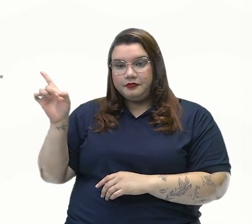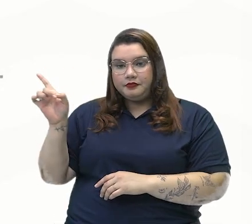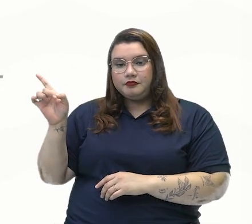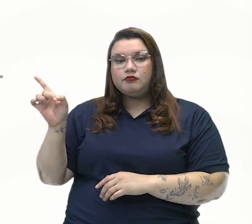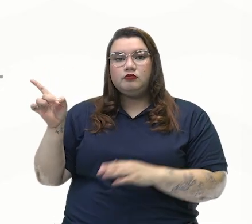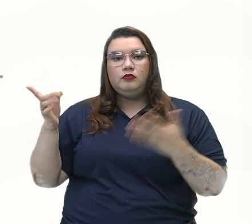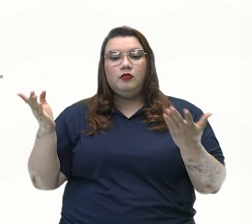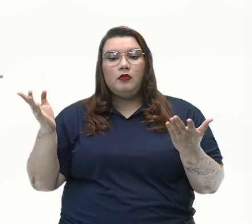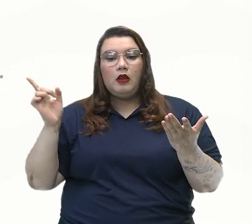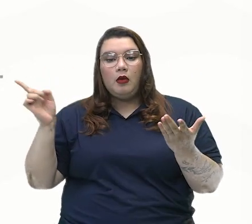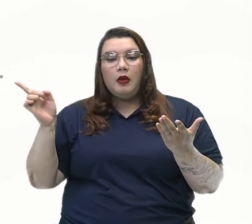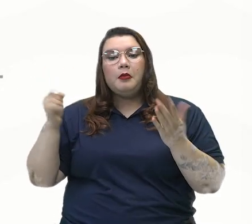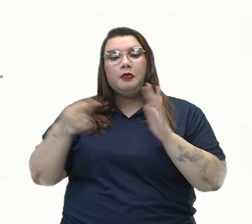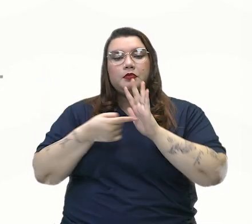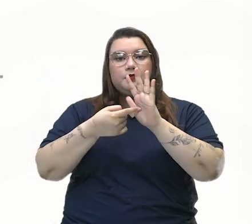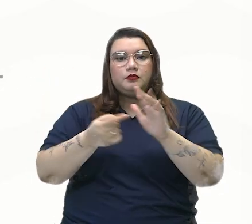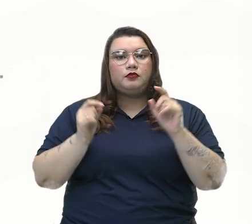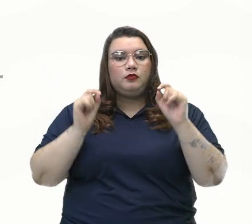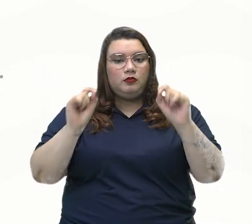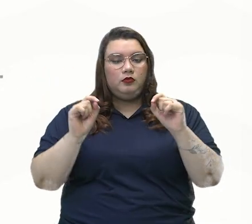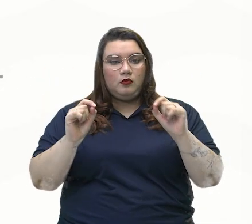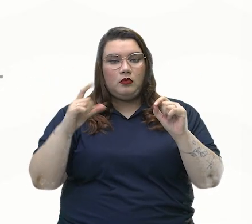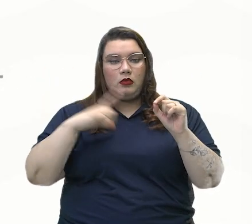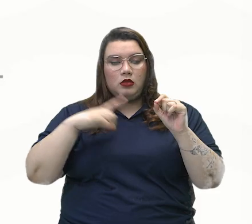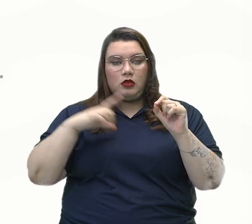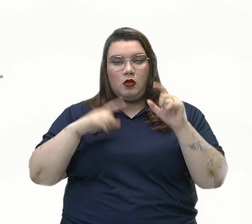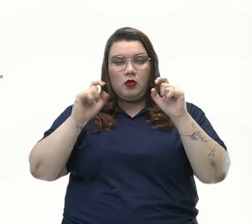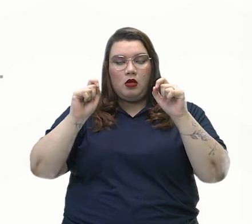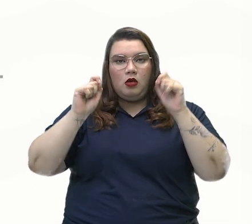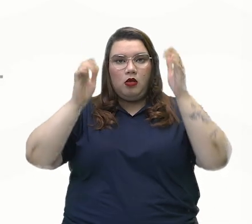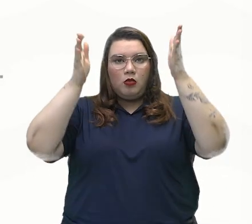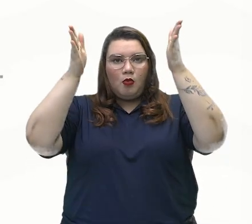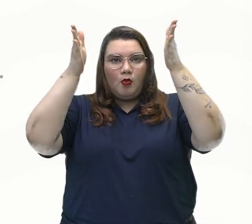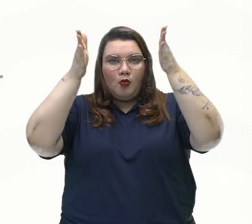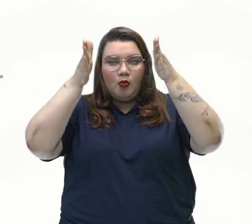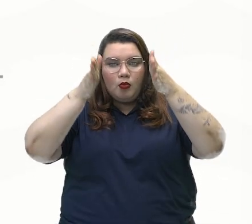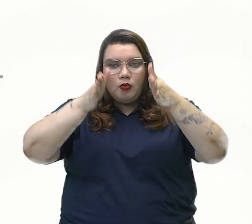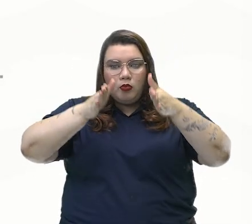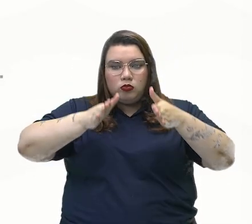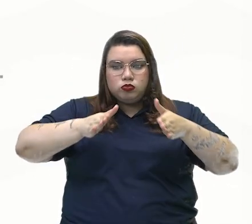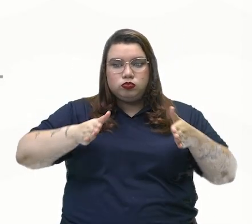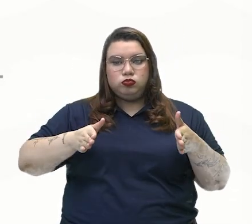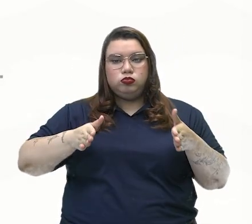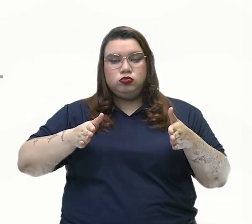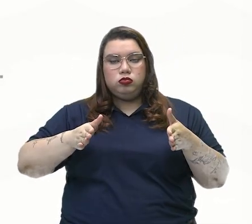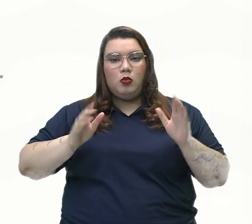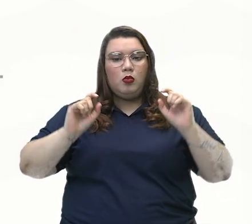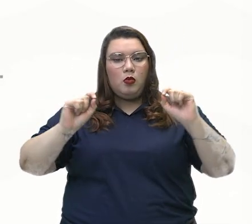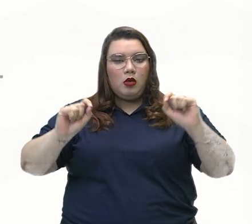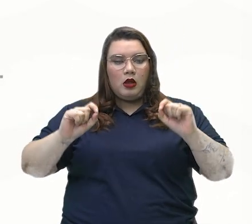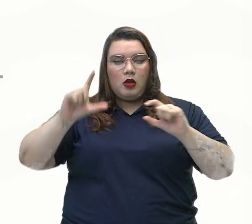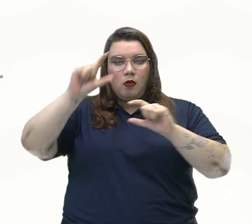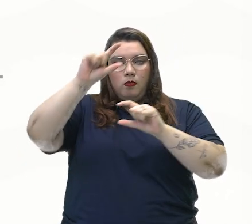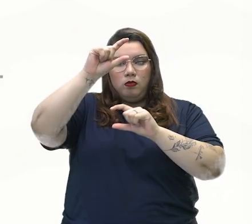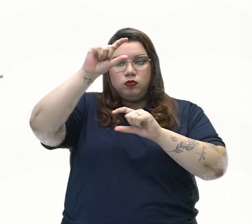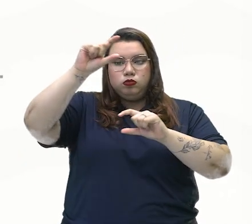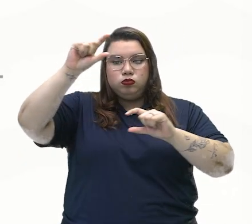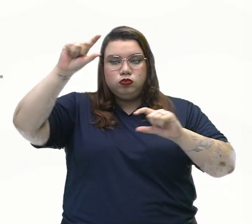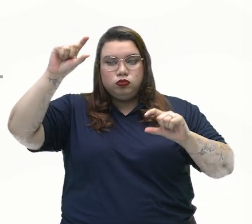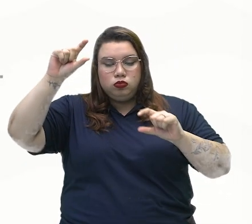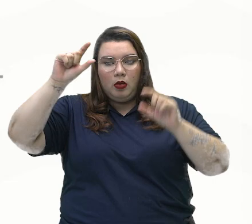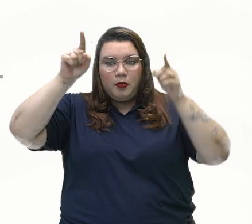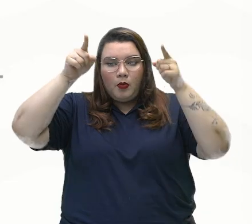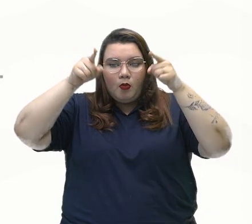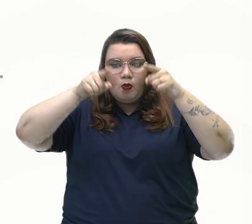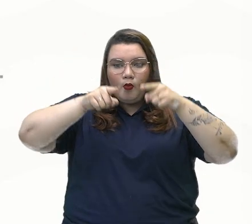côncavas. Olha aqui, eu tenho uma lente côncava de bordos espessos, né? E agora, ao invés dos raios de luz que